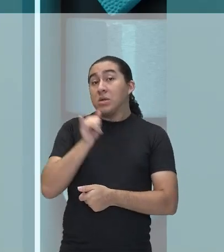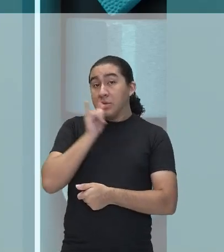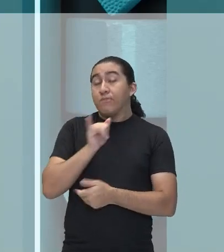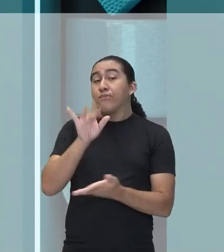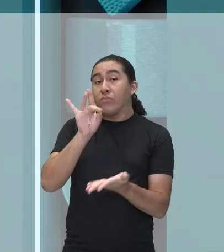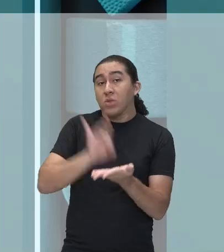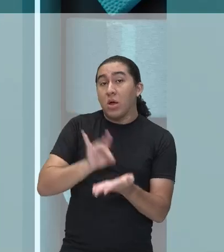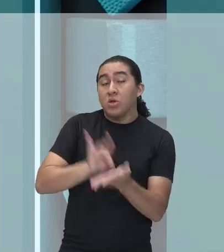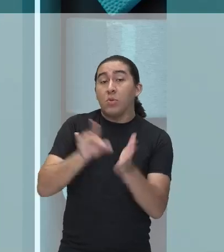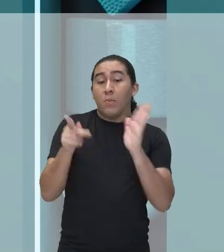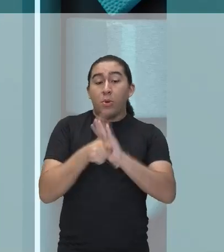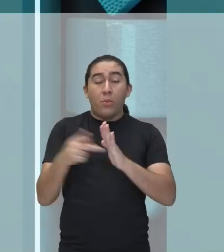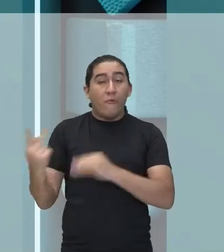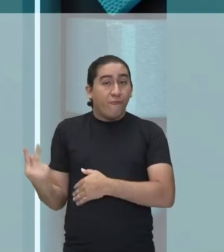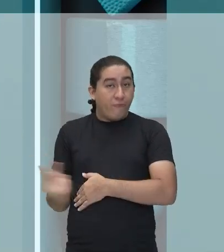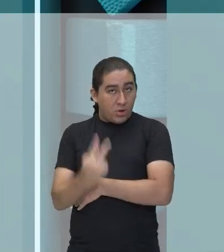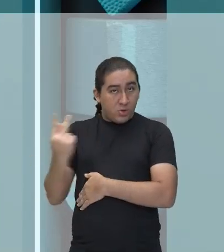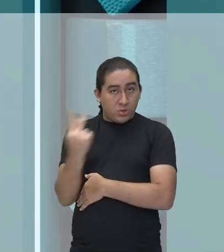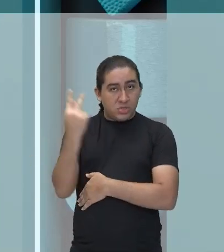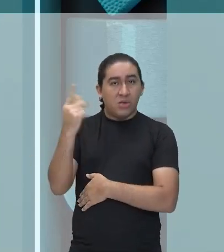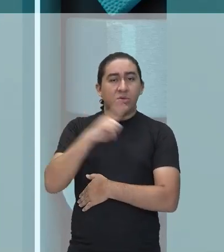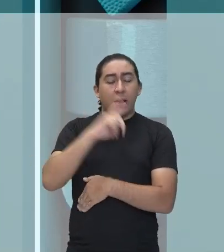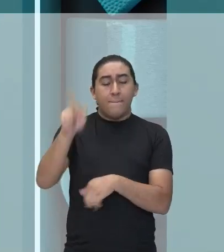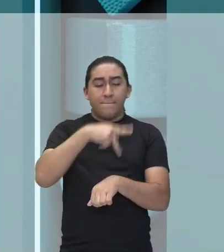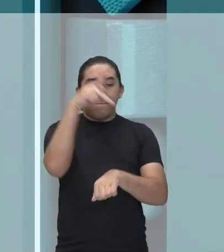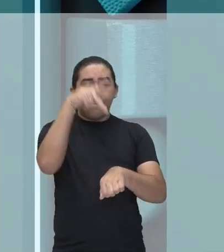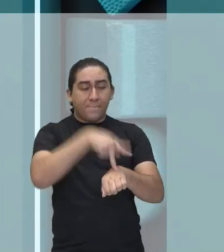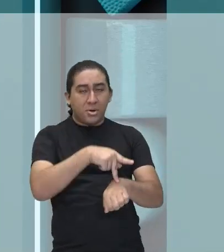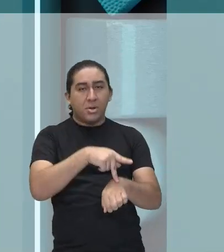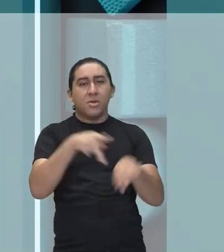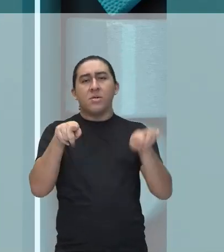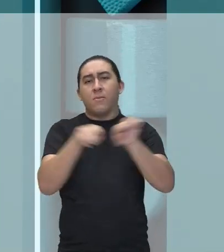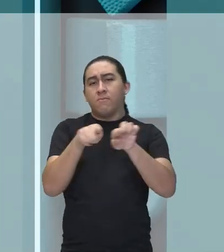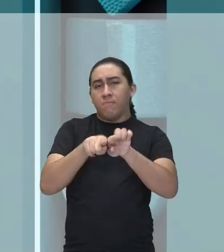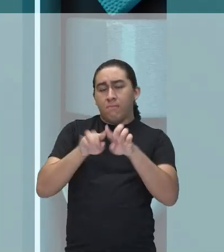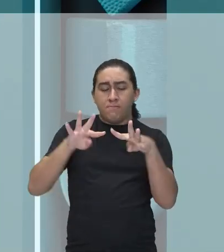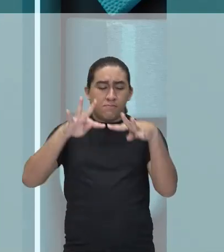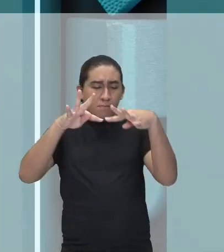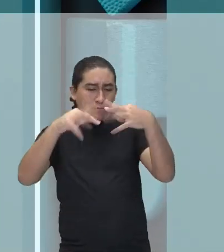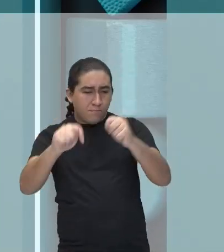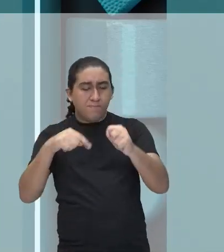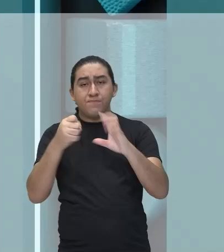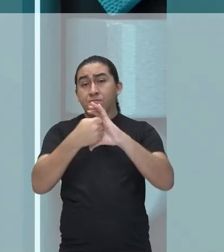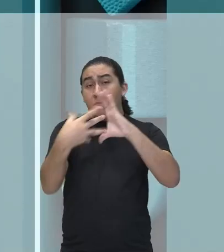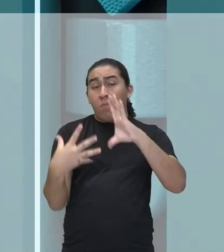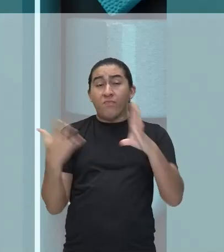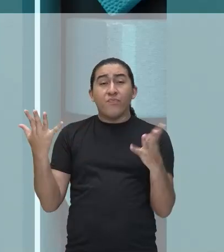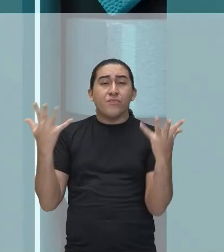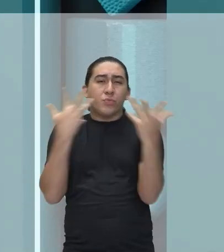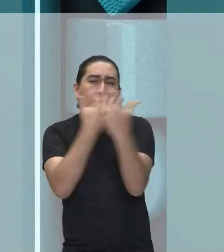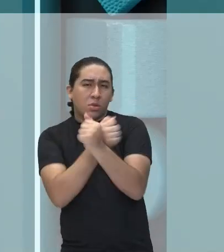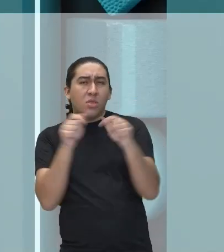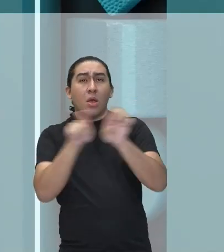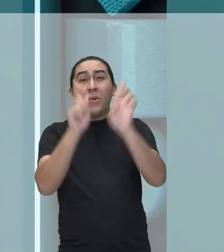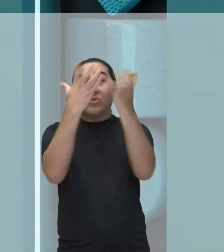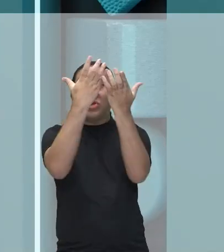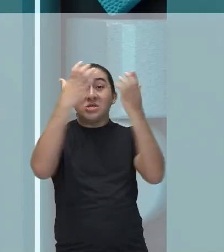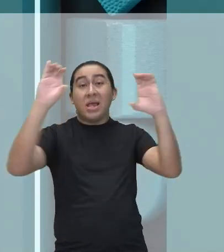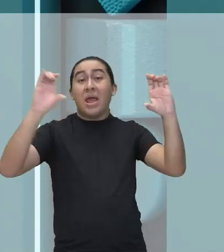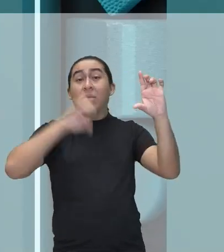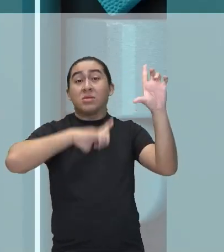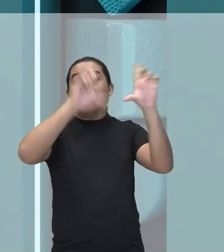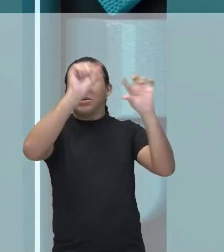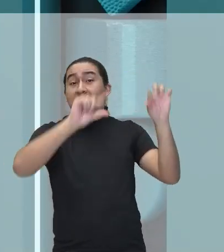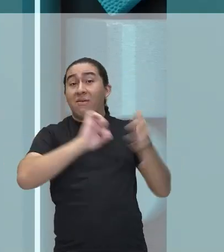da valorização da pátria, fala da nossa terra, tudo que há de bonito, até do céu, né? Ele